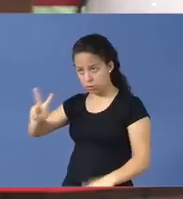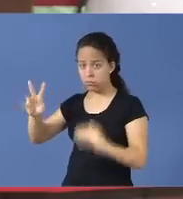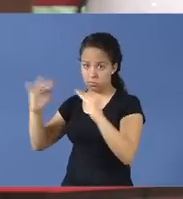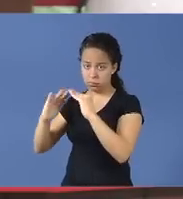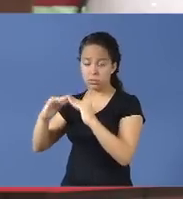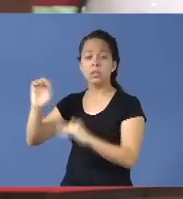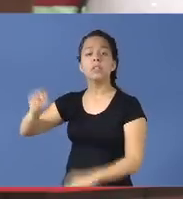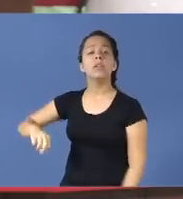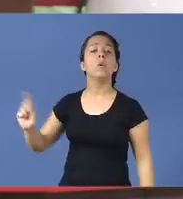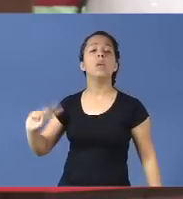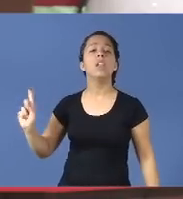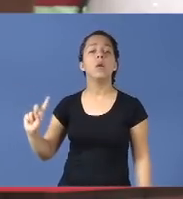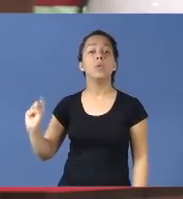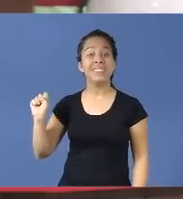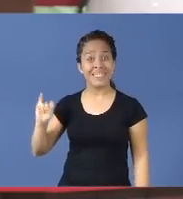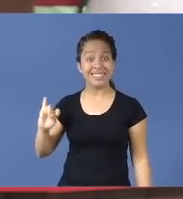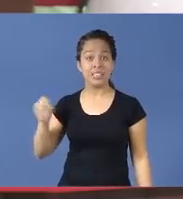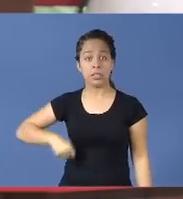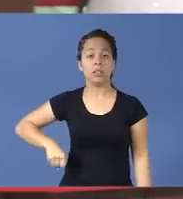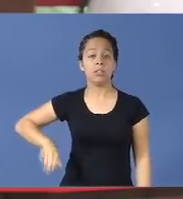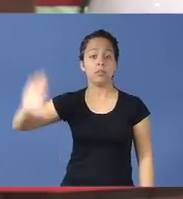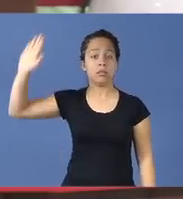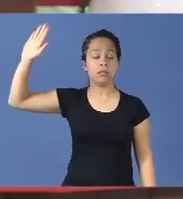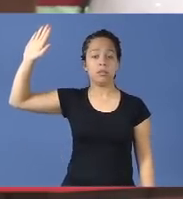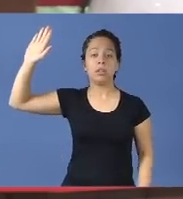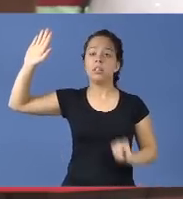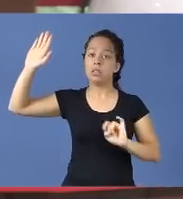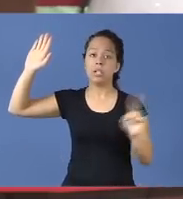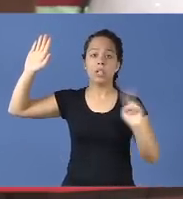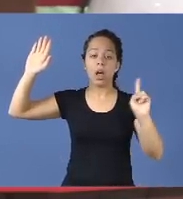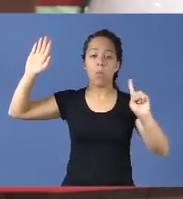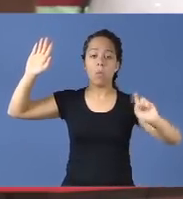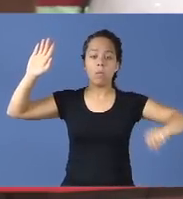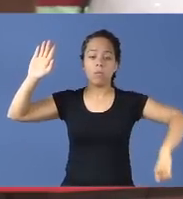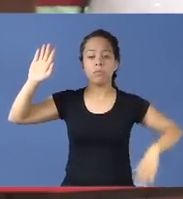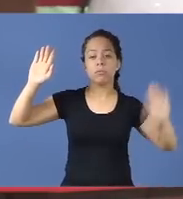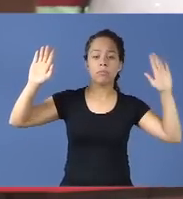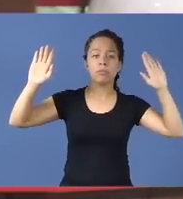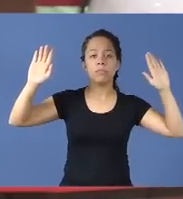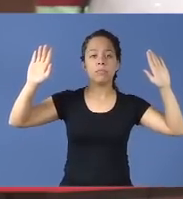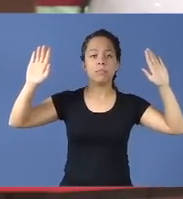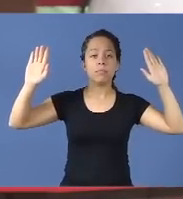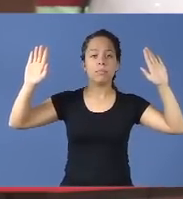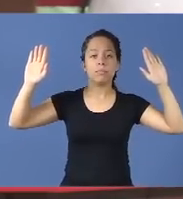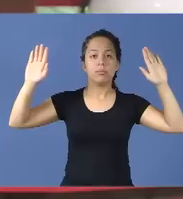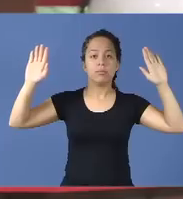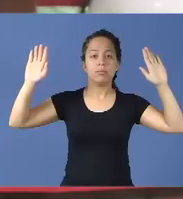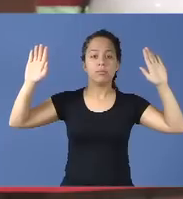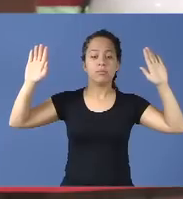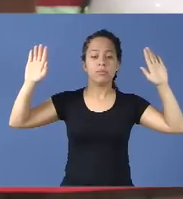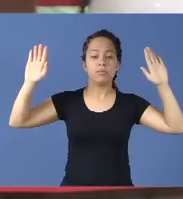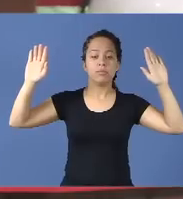ou não? Os que acham que o sim... Levante a mão, se que acha que não, fique de mão levantada.